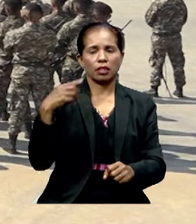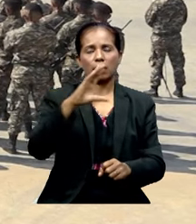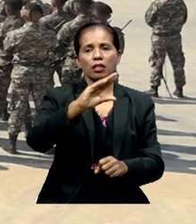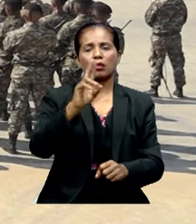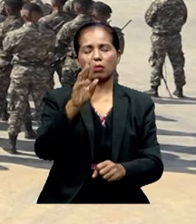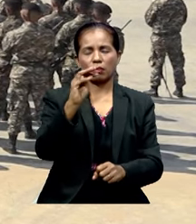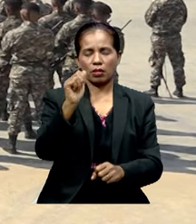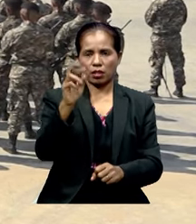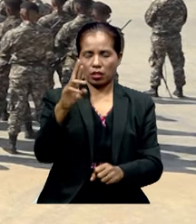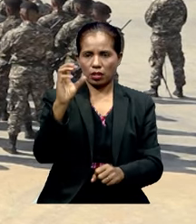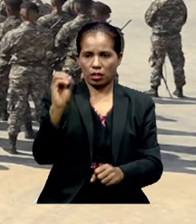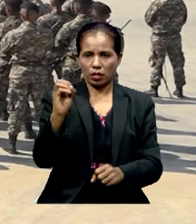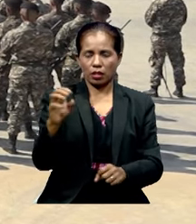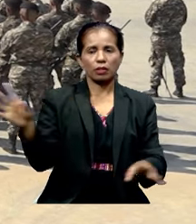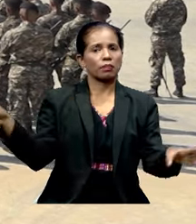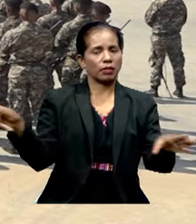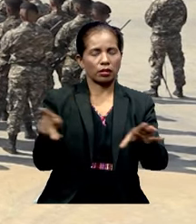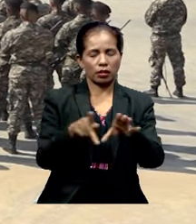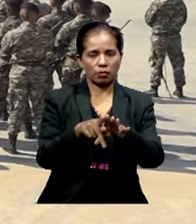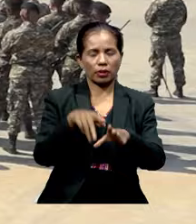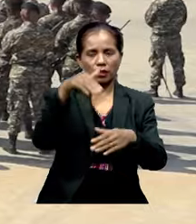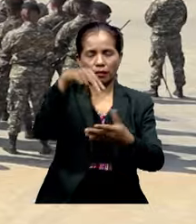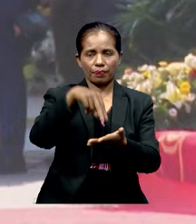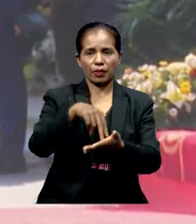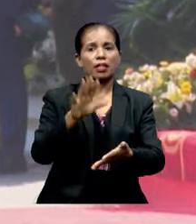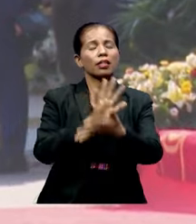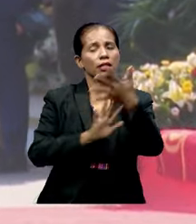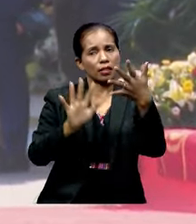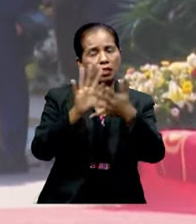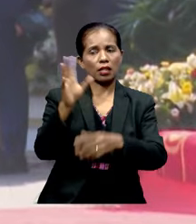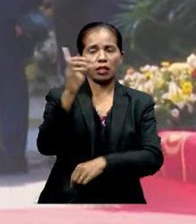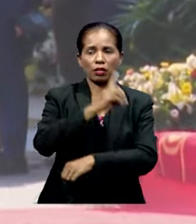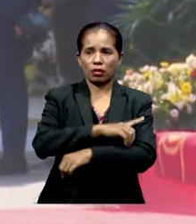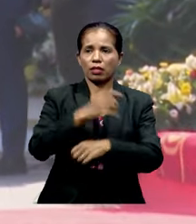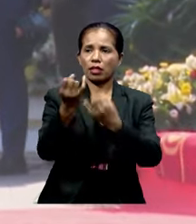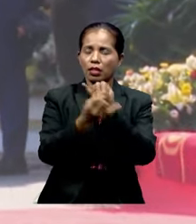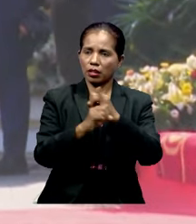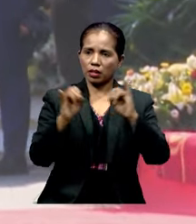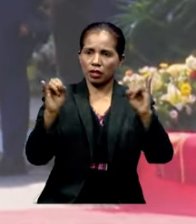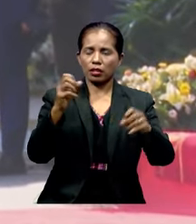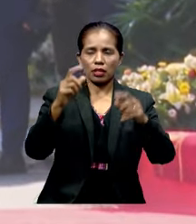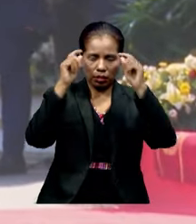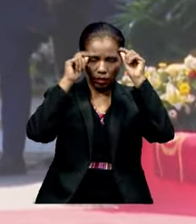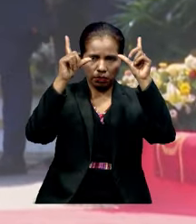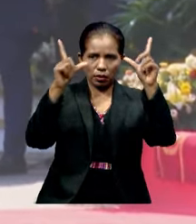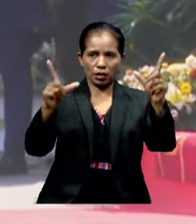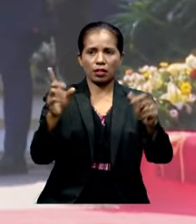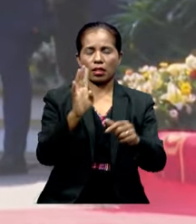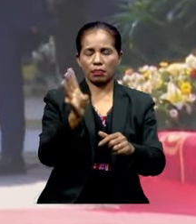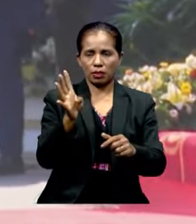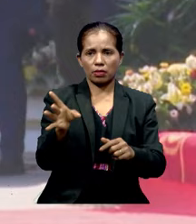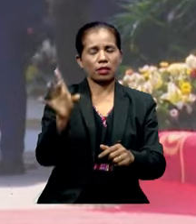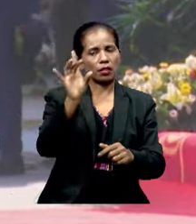Embalo, Atulafatin Yaoi. E a comemoração loram proclamação de independência Timor-Leste badala hatnulu